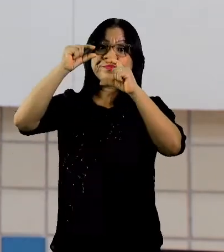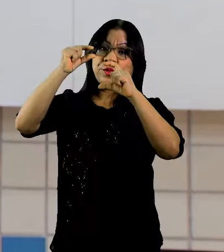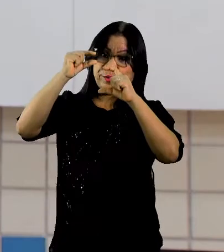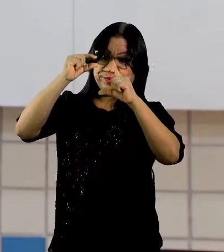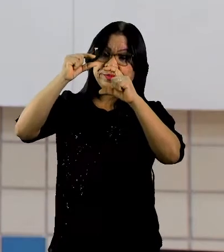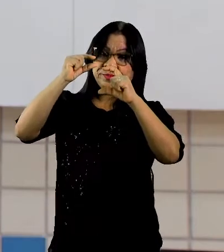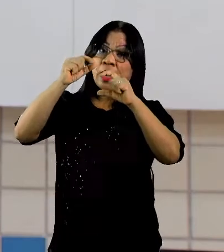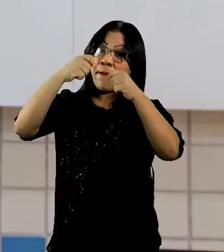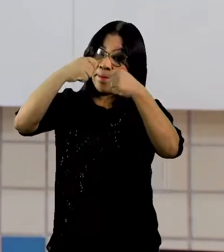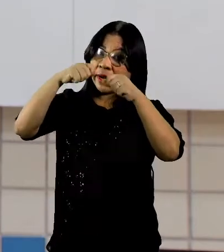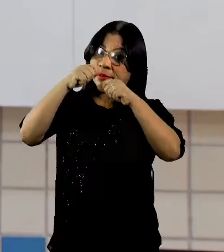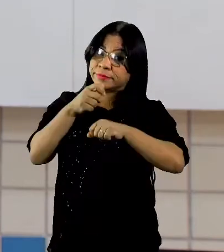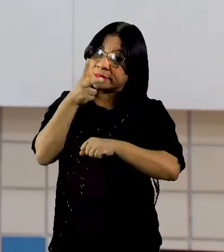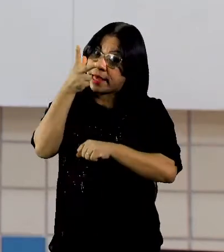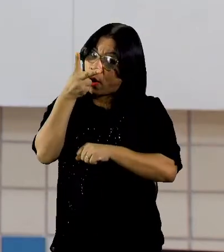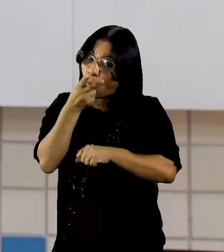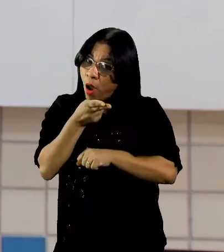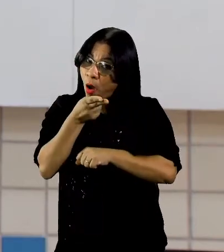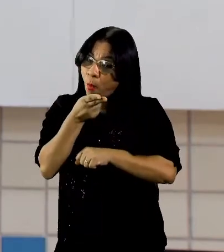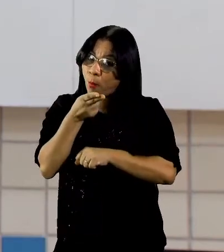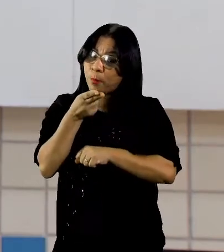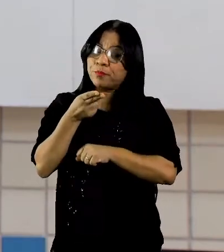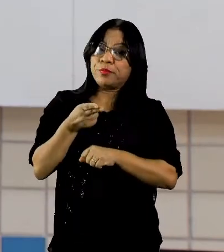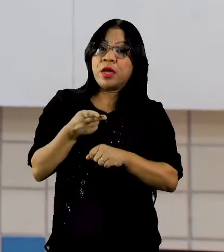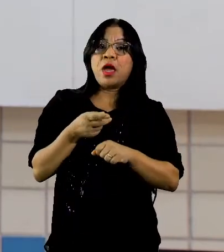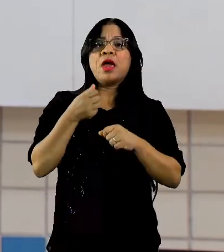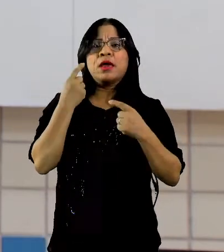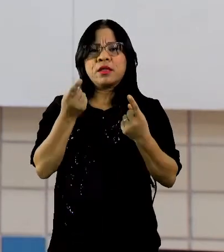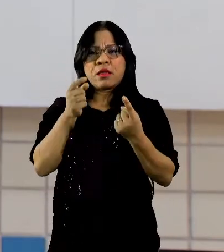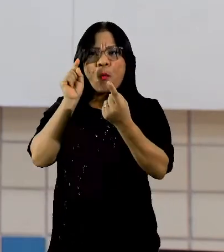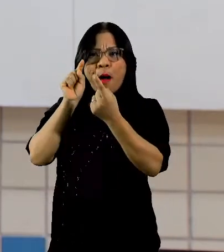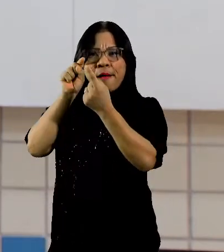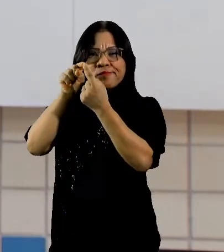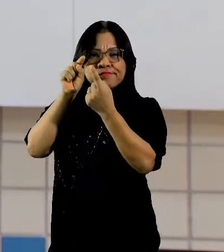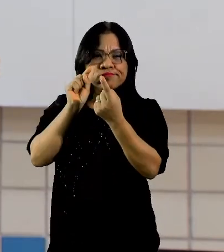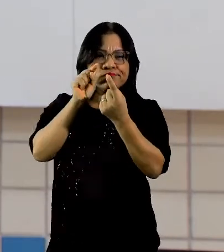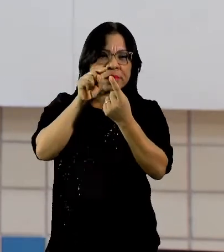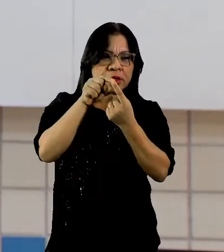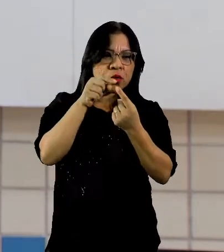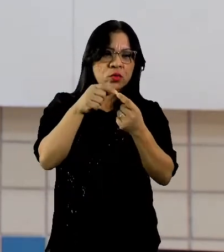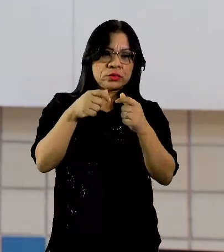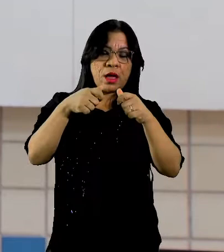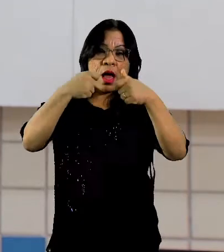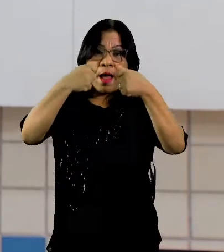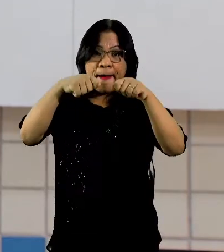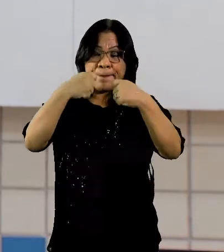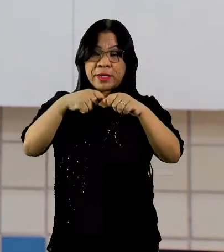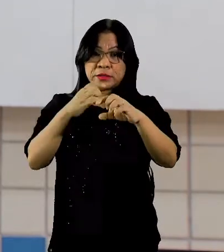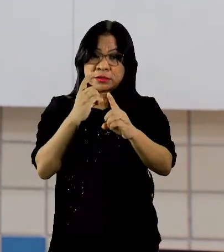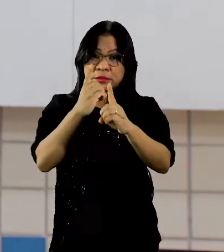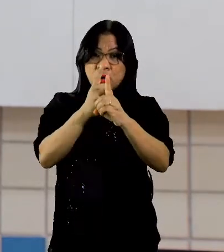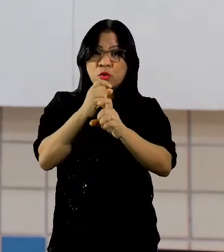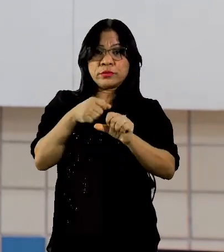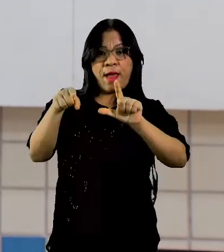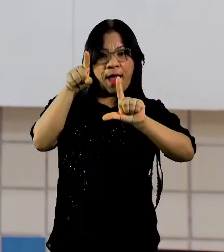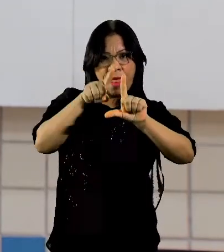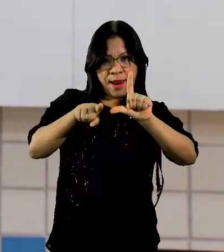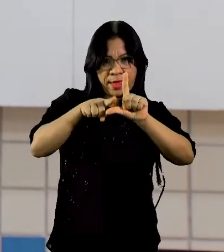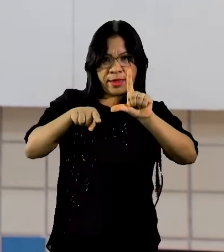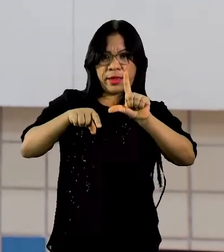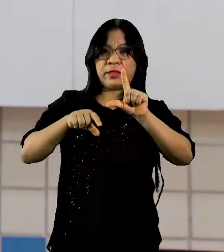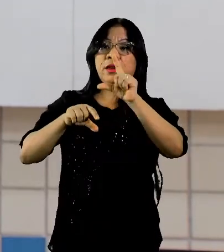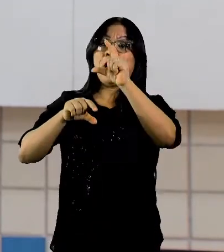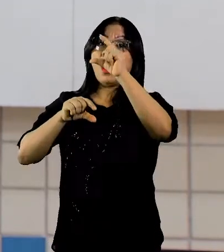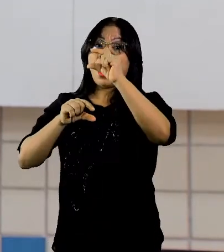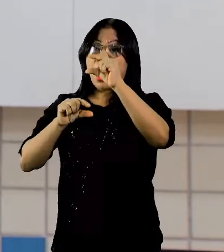ser igual, tá? Então, para identificar isso, eu vou verificar letras e expoentes. As letras são iguais,